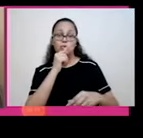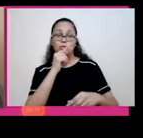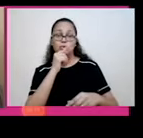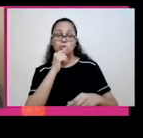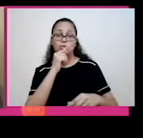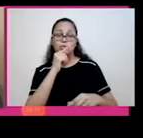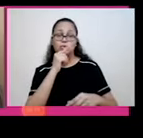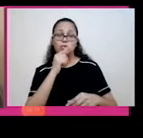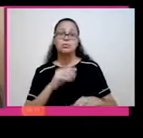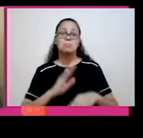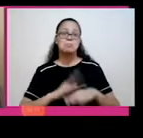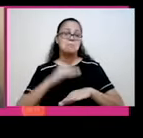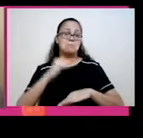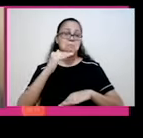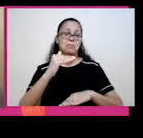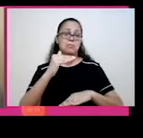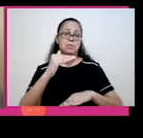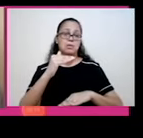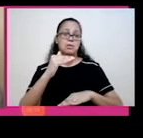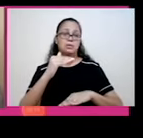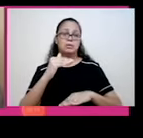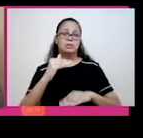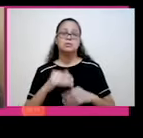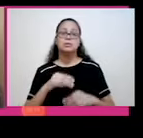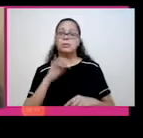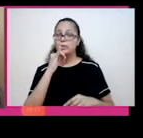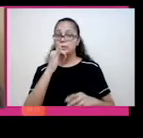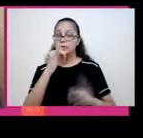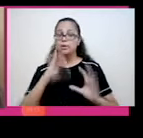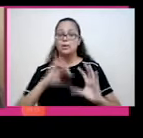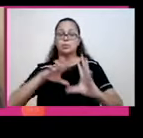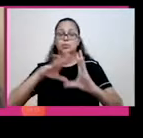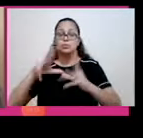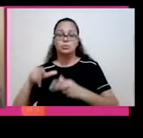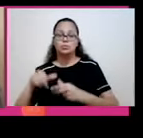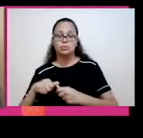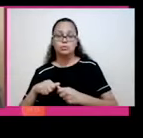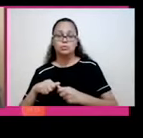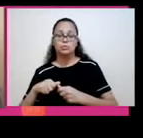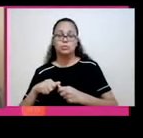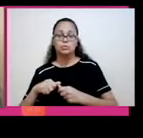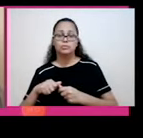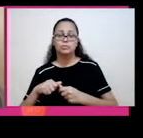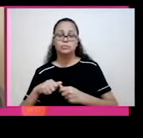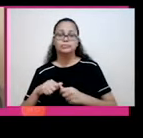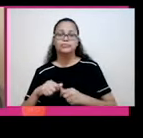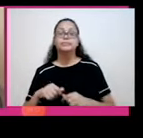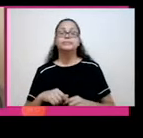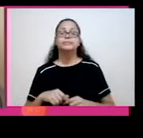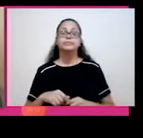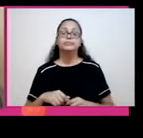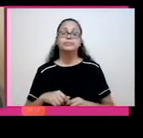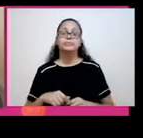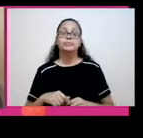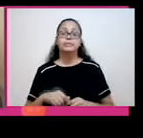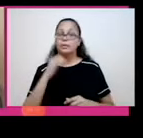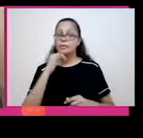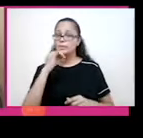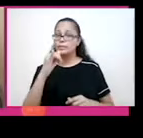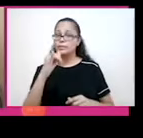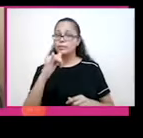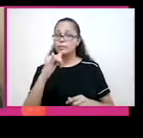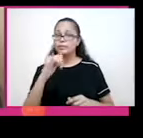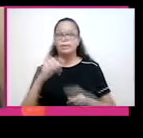de eletricidade do mundo, mas apesar de ter a maior produção de eletricidade do mundo, boa parte dessa eletricidade